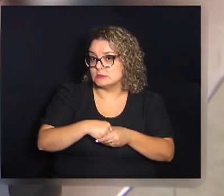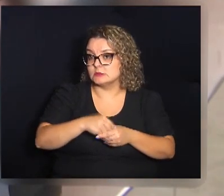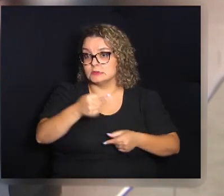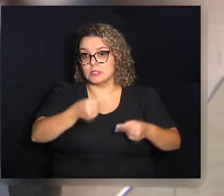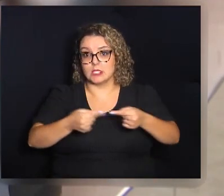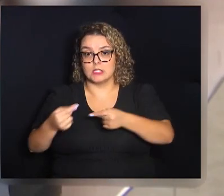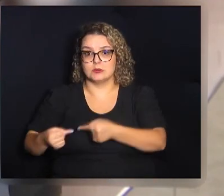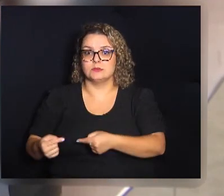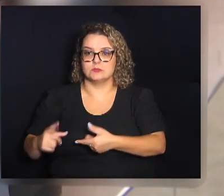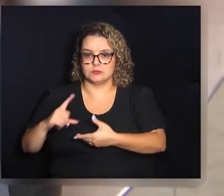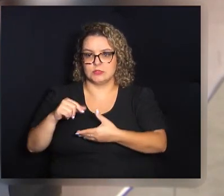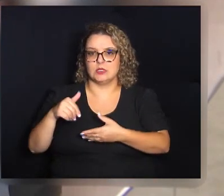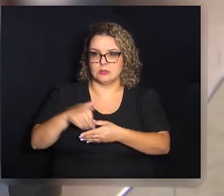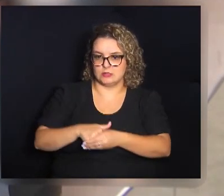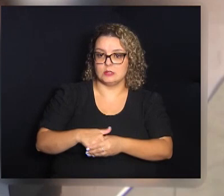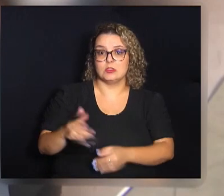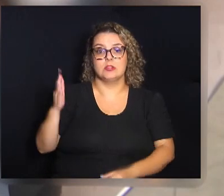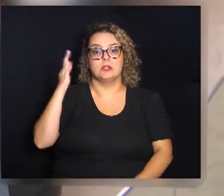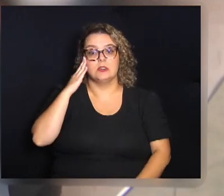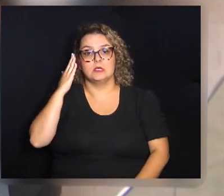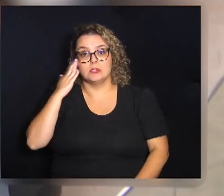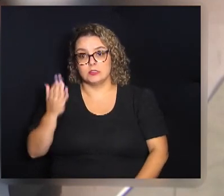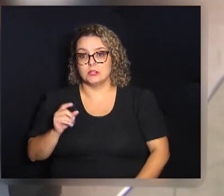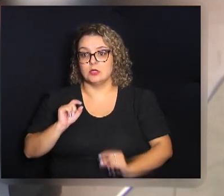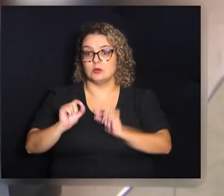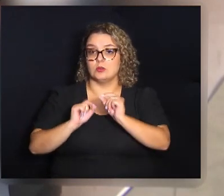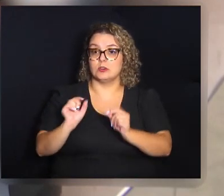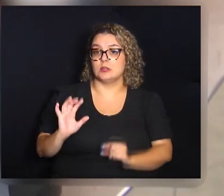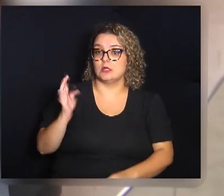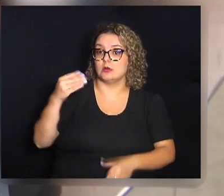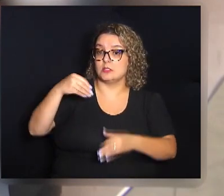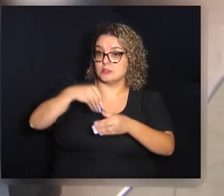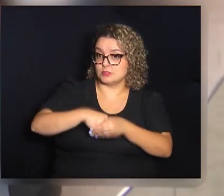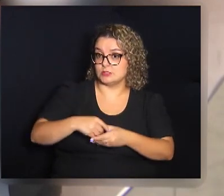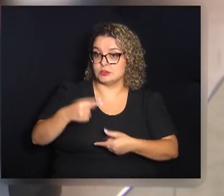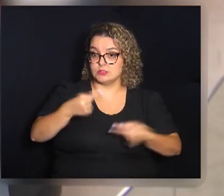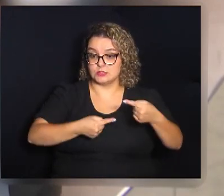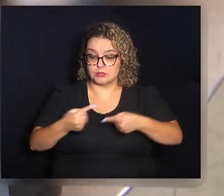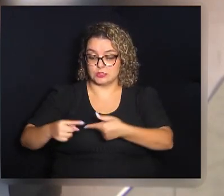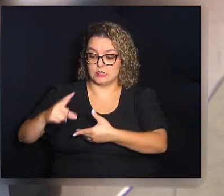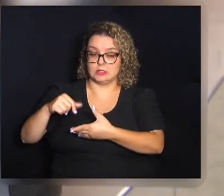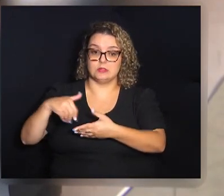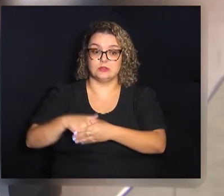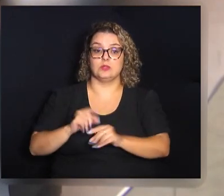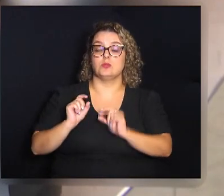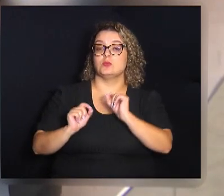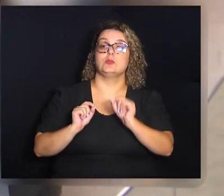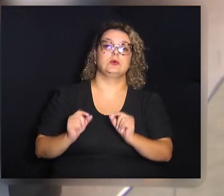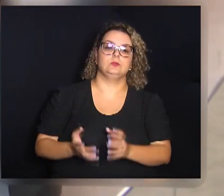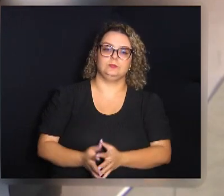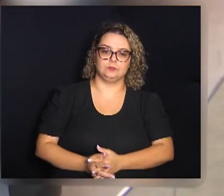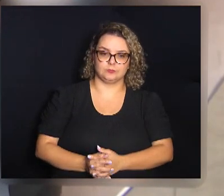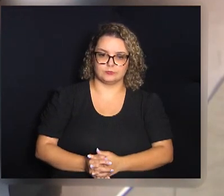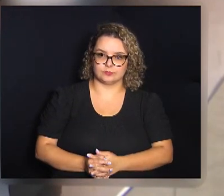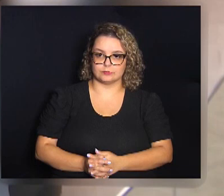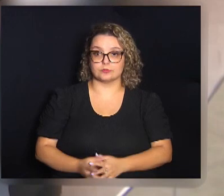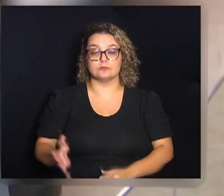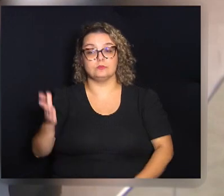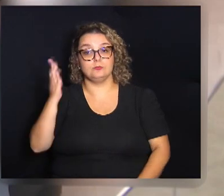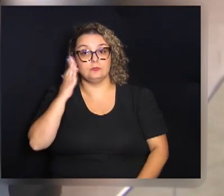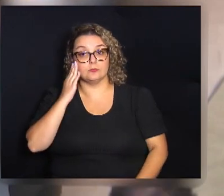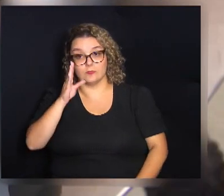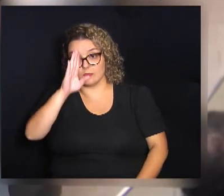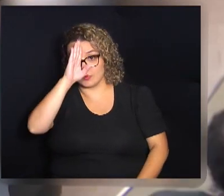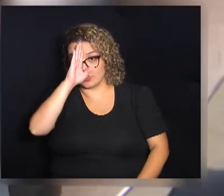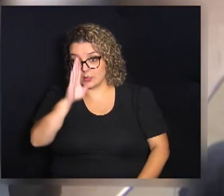eleitoral. E entender o que está acontecendo dentro daquela disputa eleitoral diz respeito a entender,